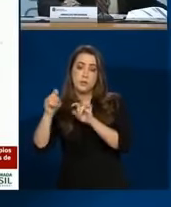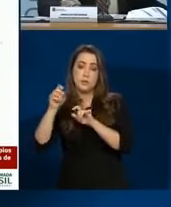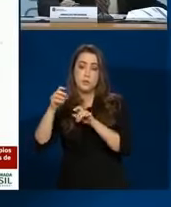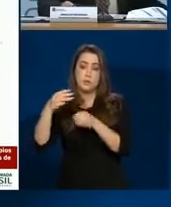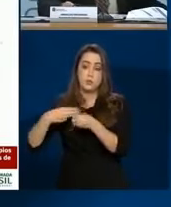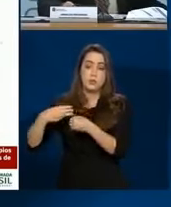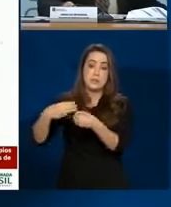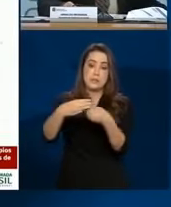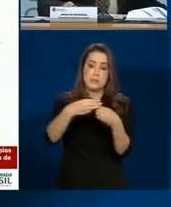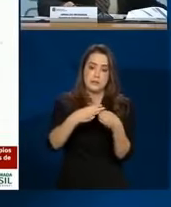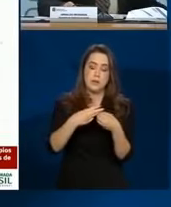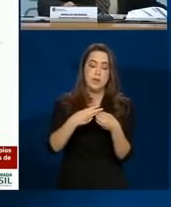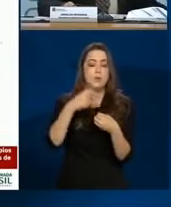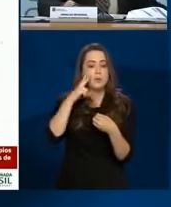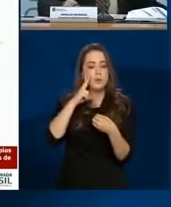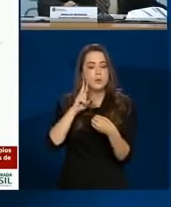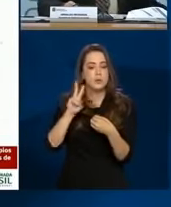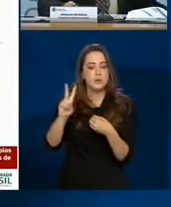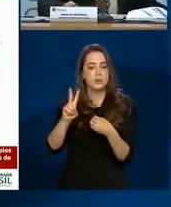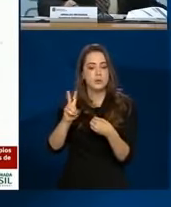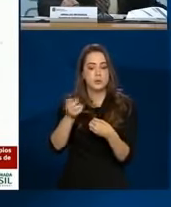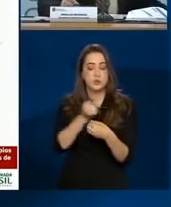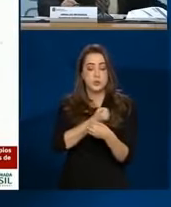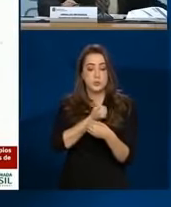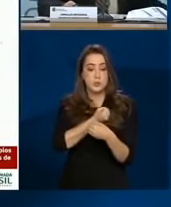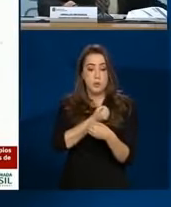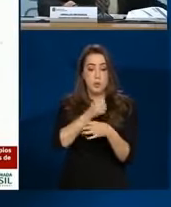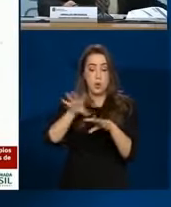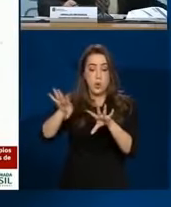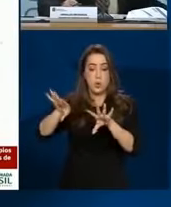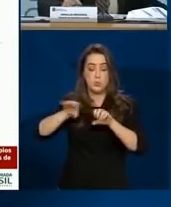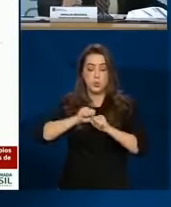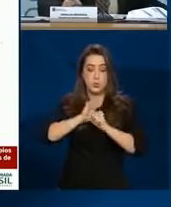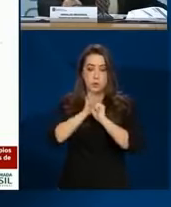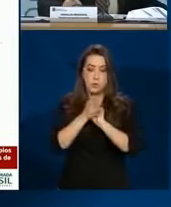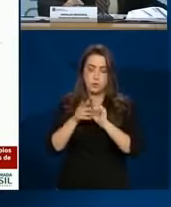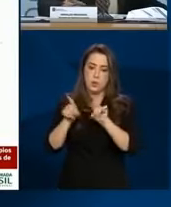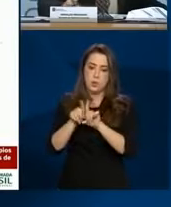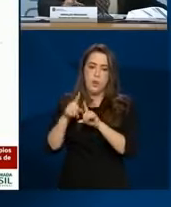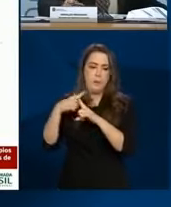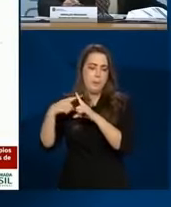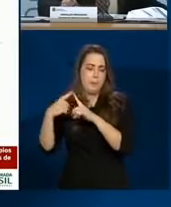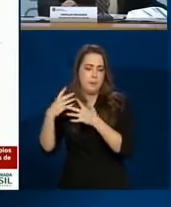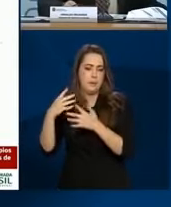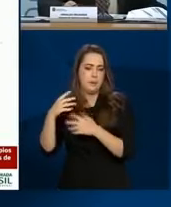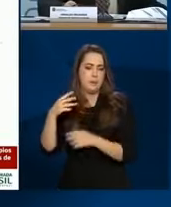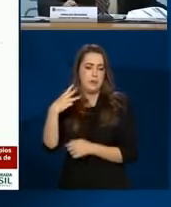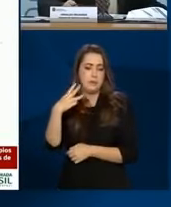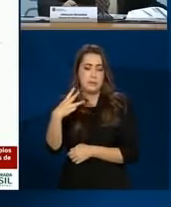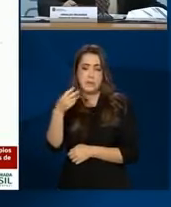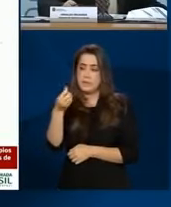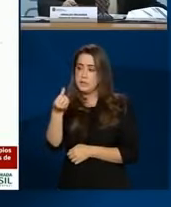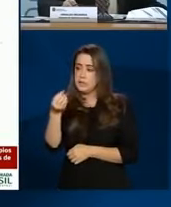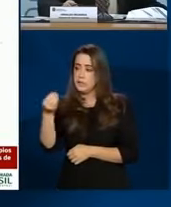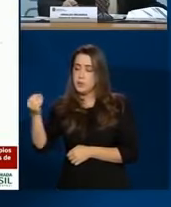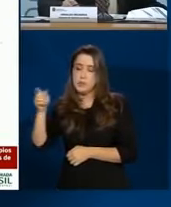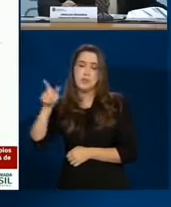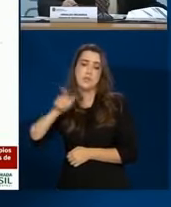3.627 municípios que notificaram óbitos, e desses